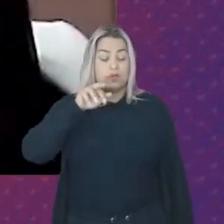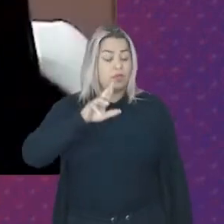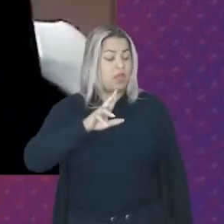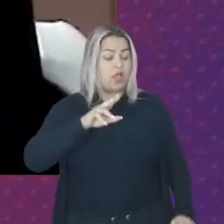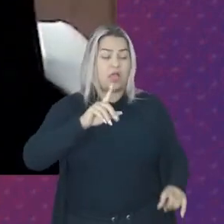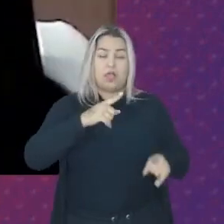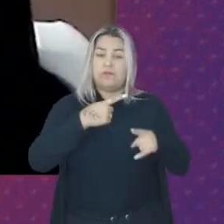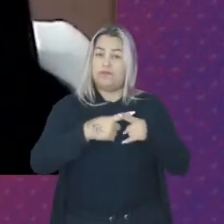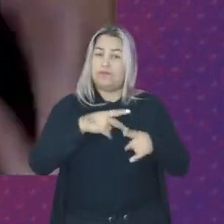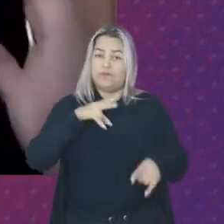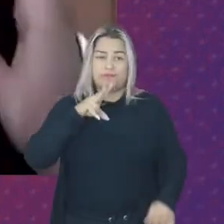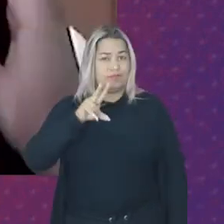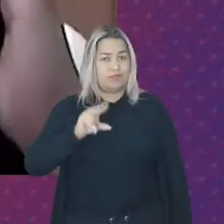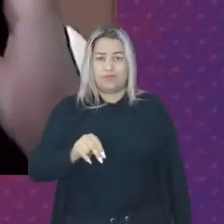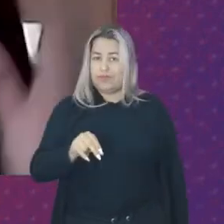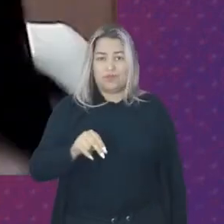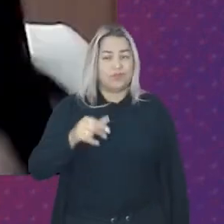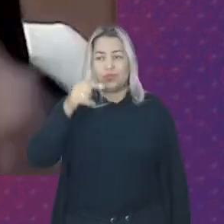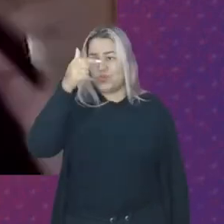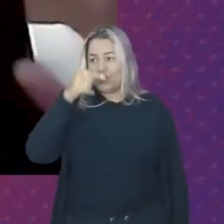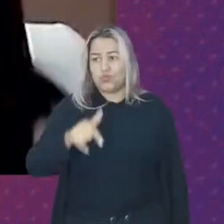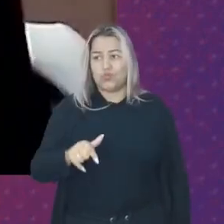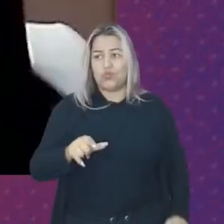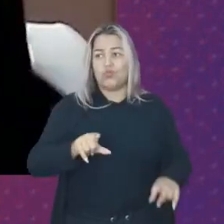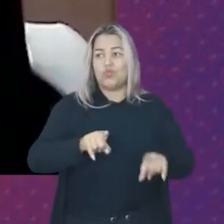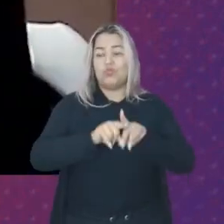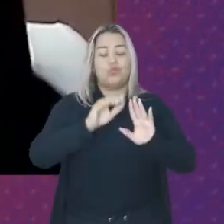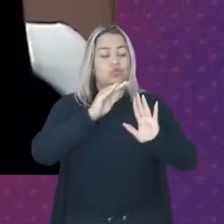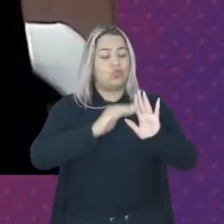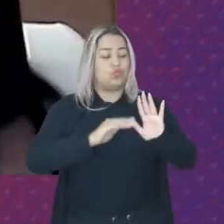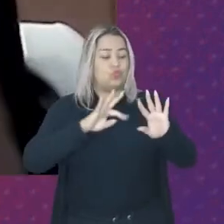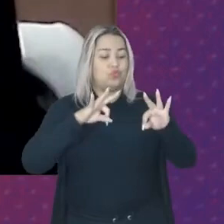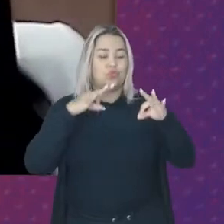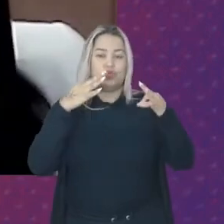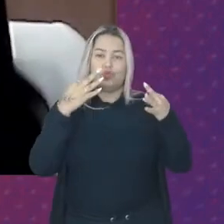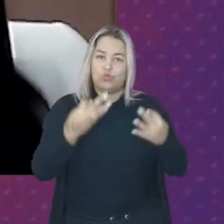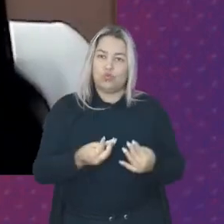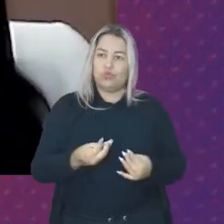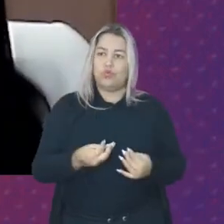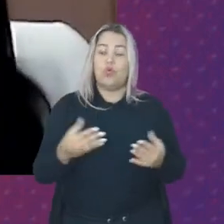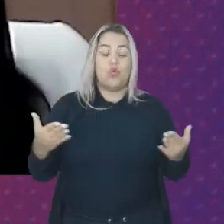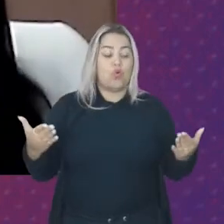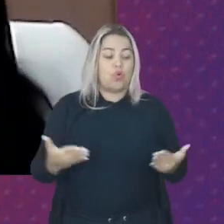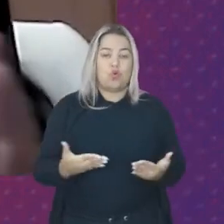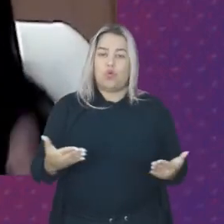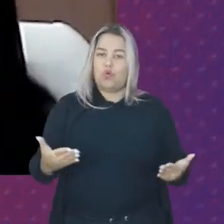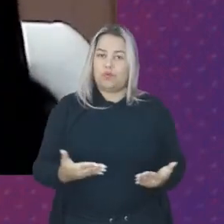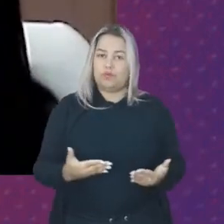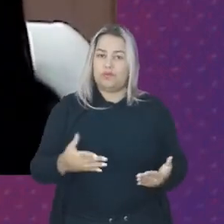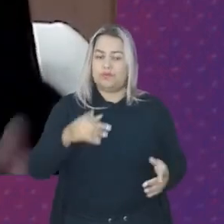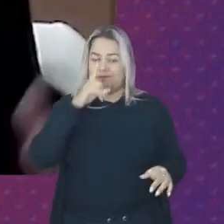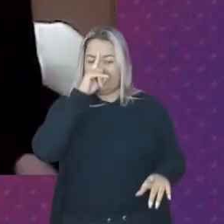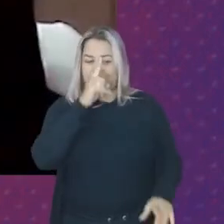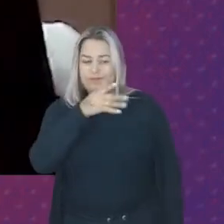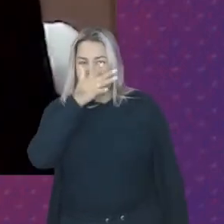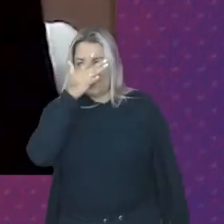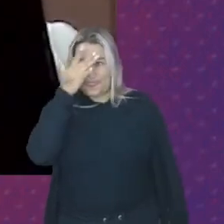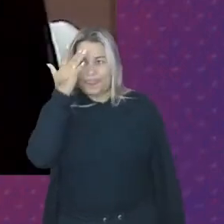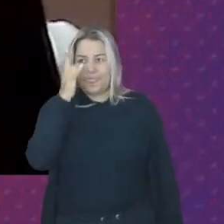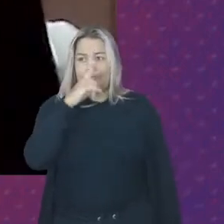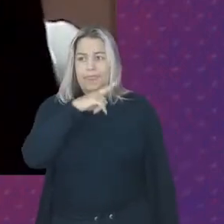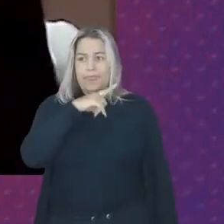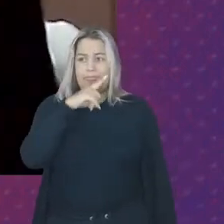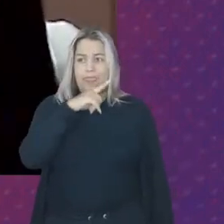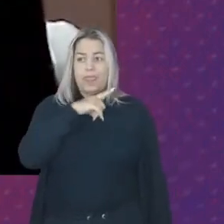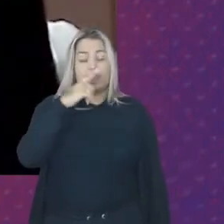você não vai conseguir fazer conteúdo sobre tudo. Até mesmo hoje, quem está no mandato e tenta